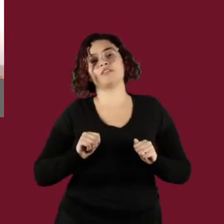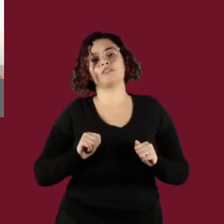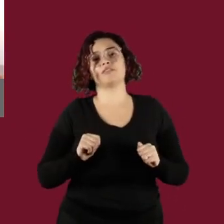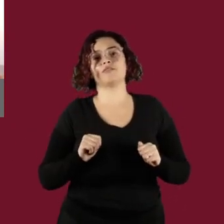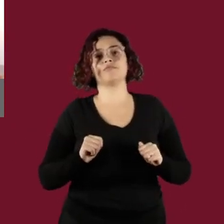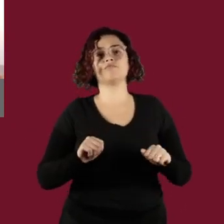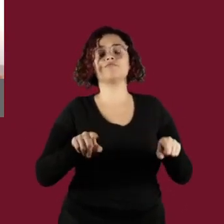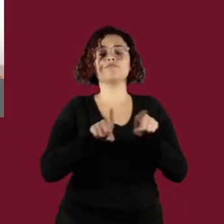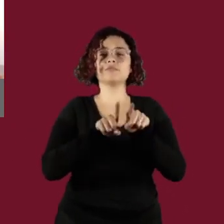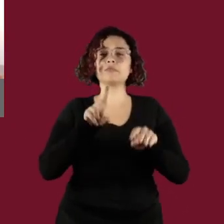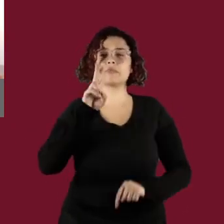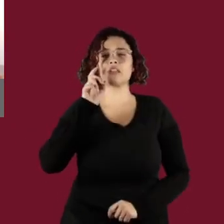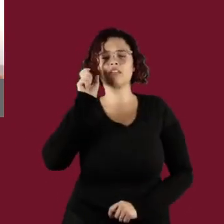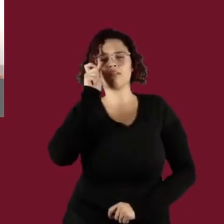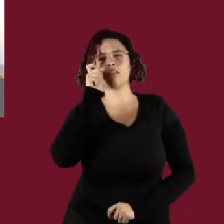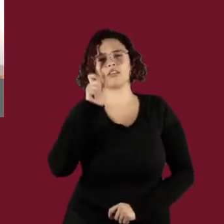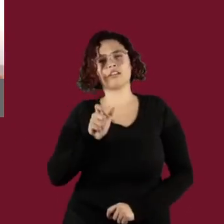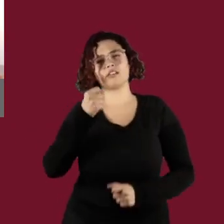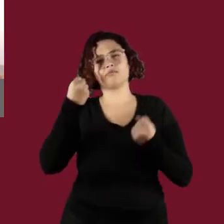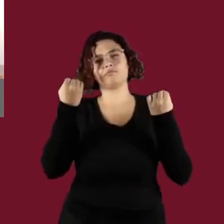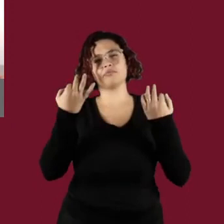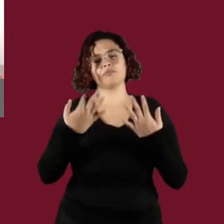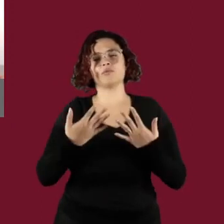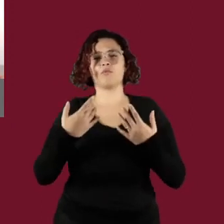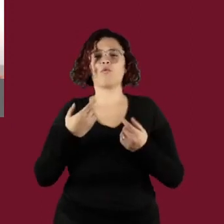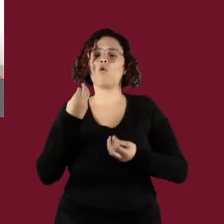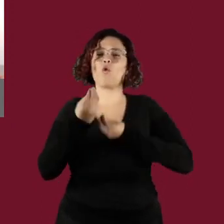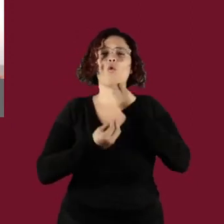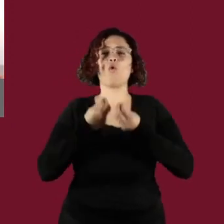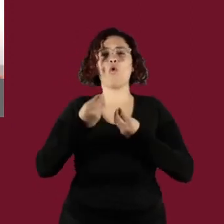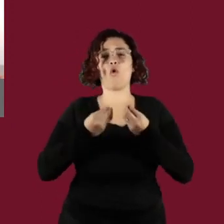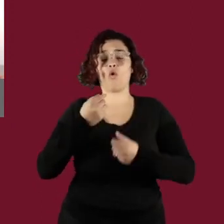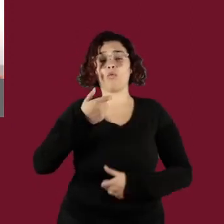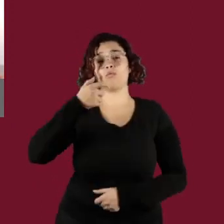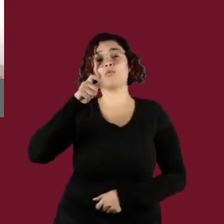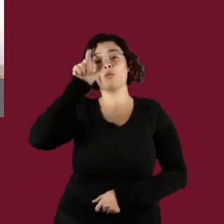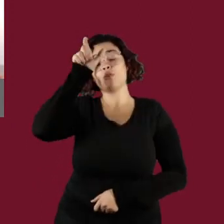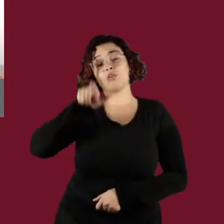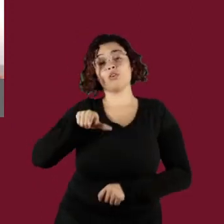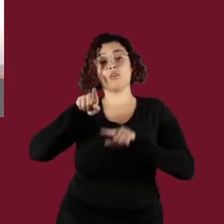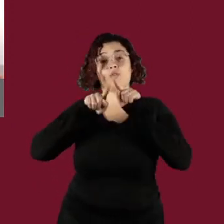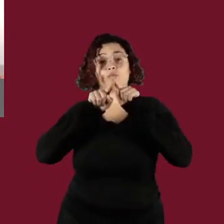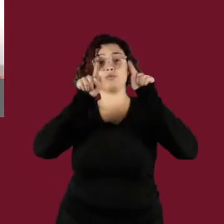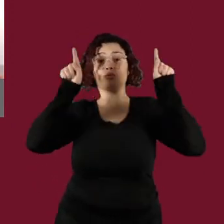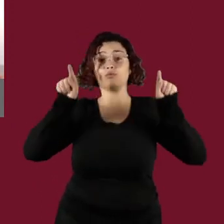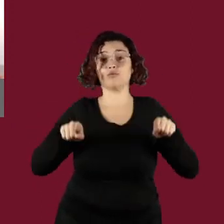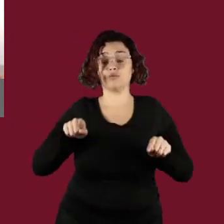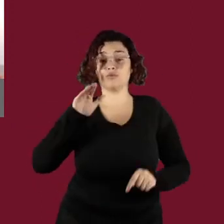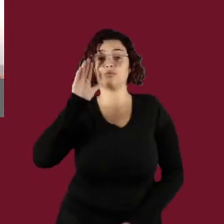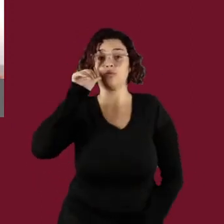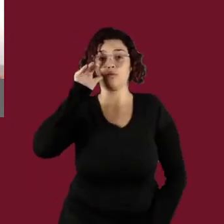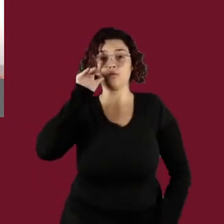uma pergunta bem interessante, porque como funcionários, né, nós somos chamados de